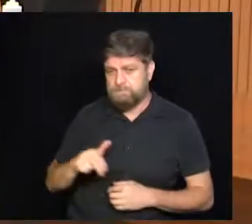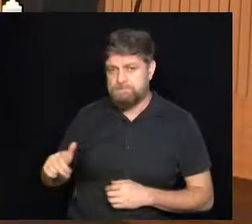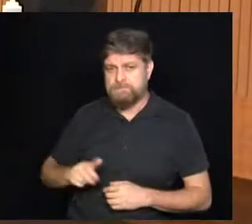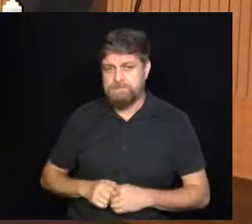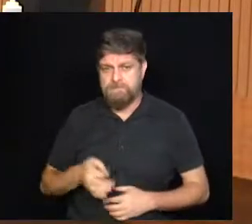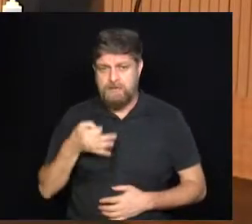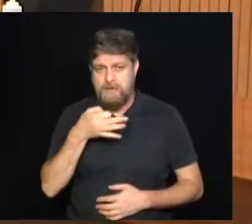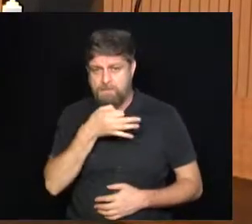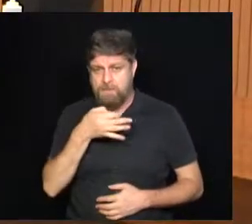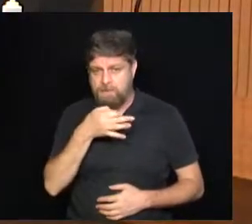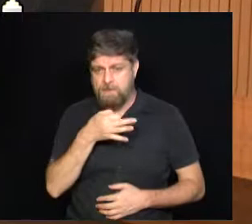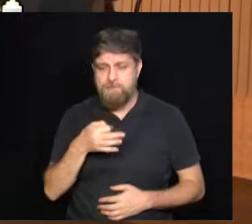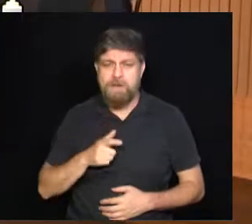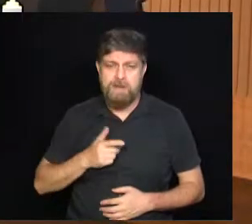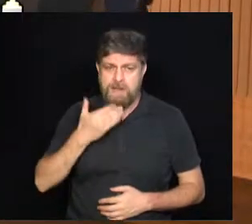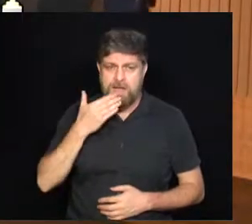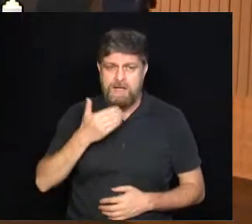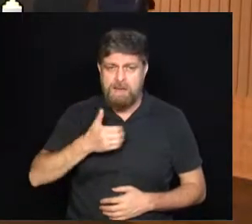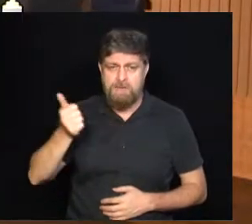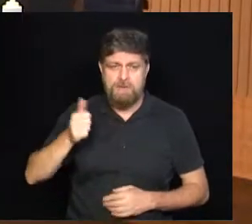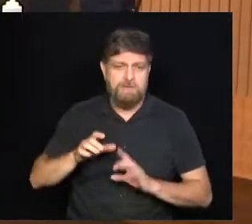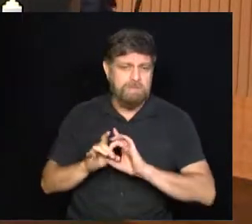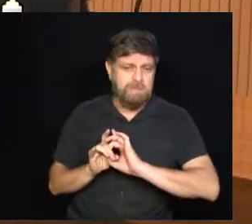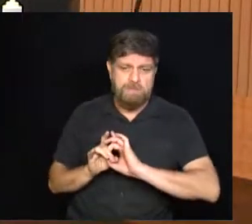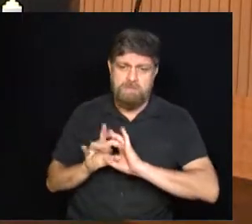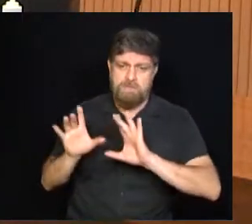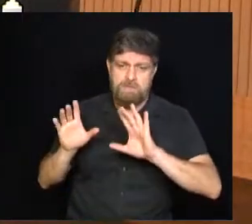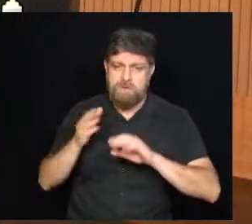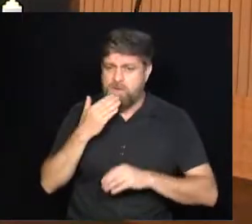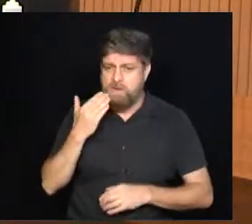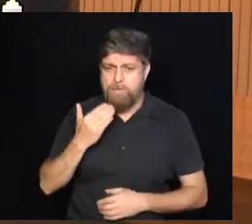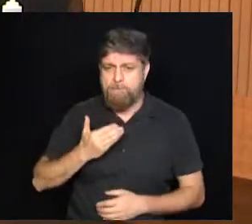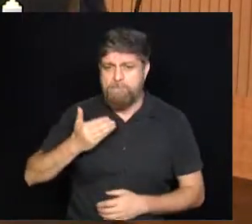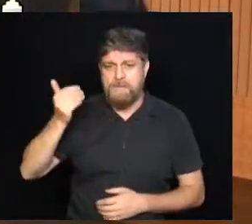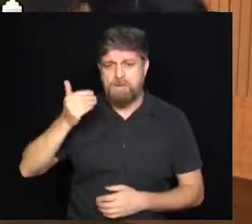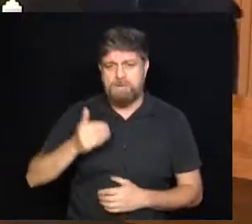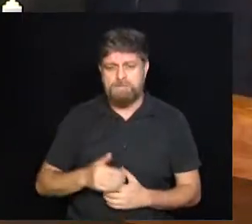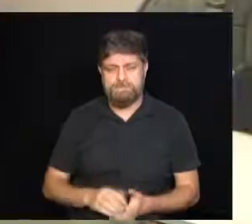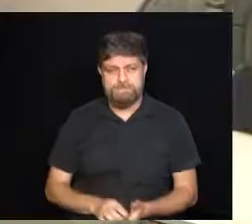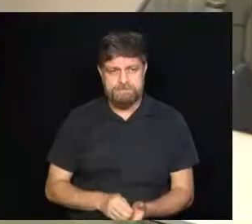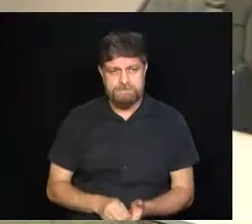que... Por favor, acho que fica melhor.